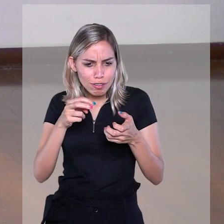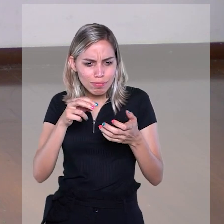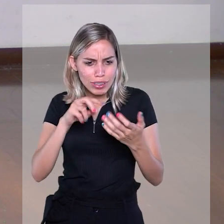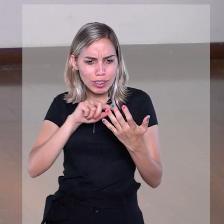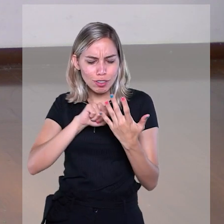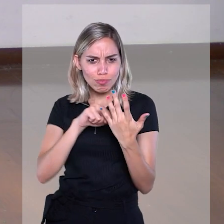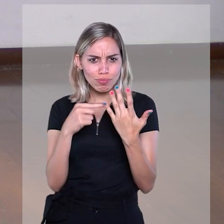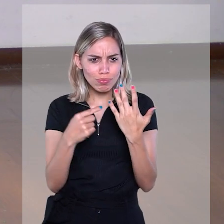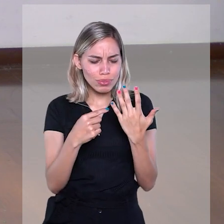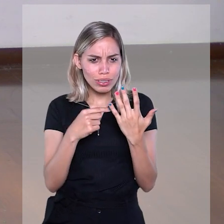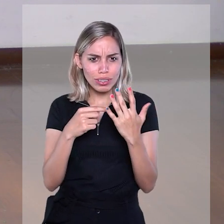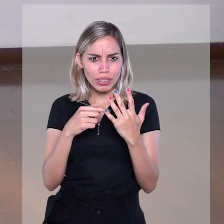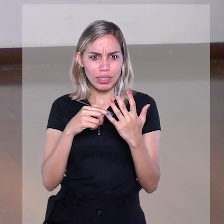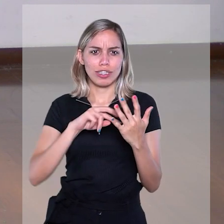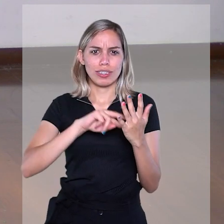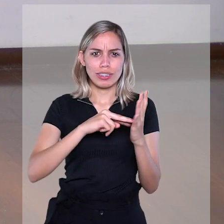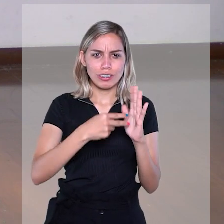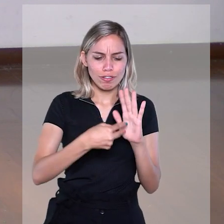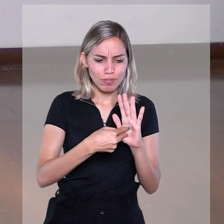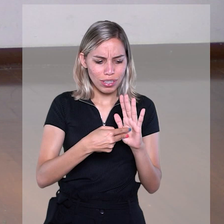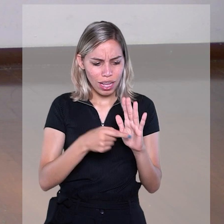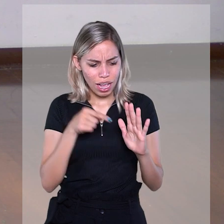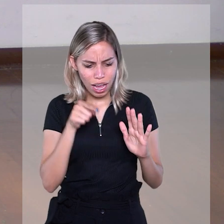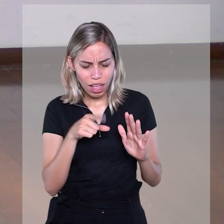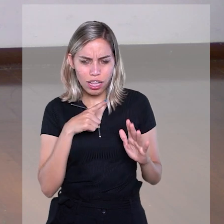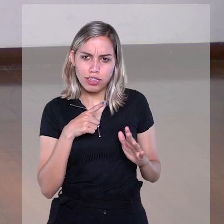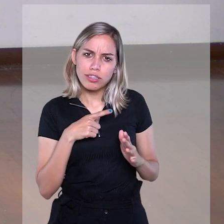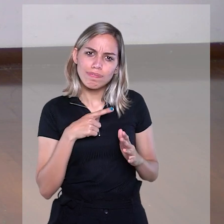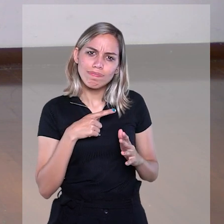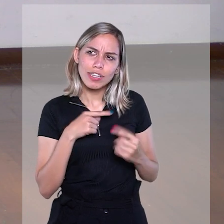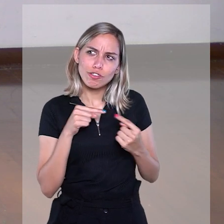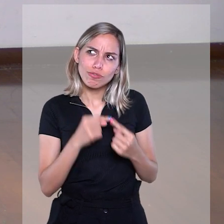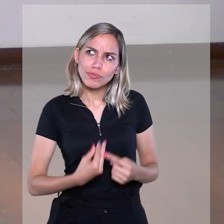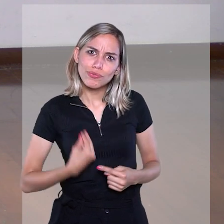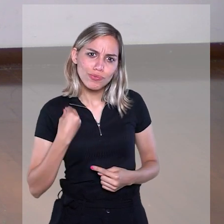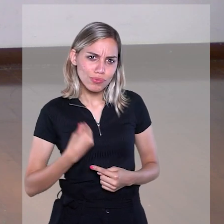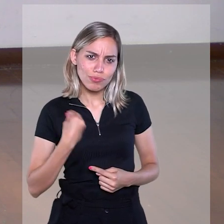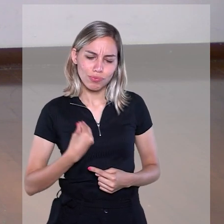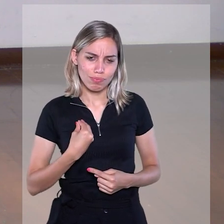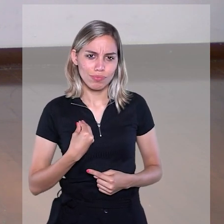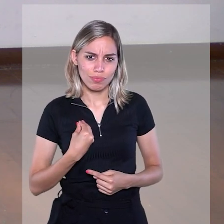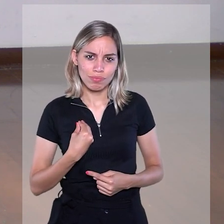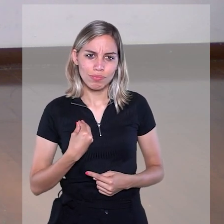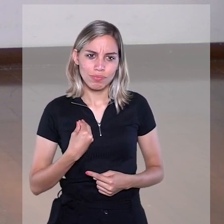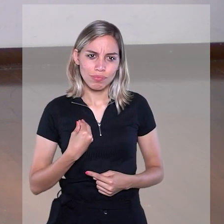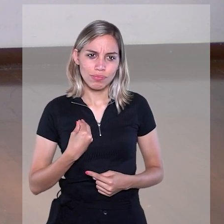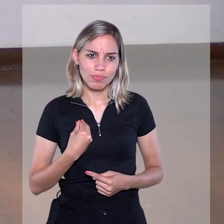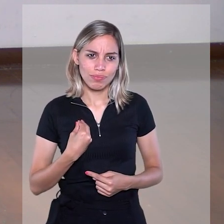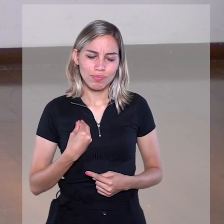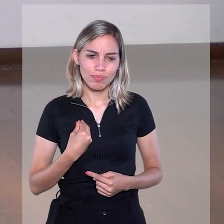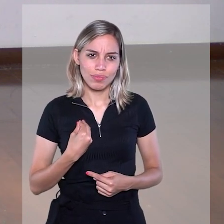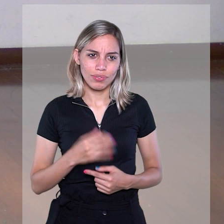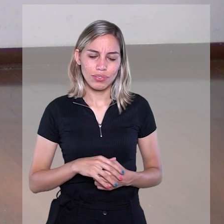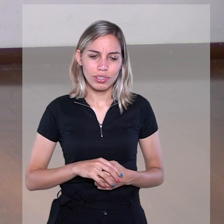coisa viva. É isso que me interessa desde sempre. E é isso que se aproxima na literatura,